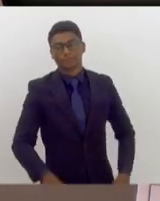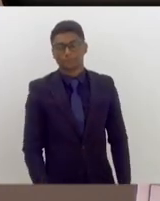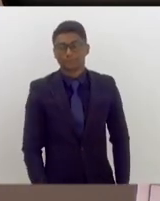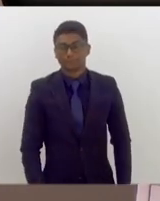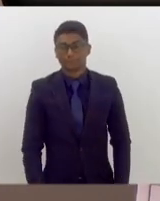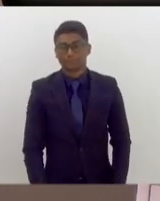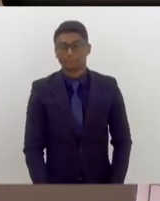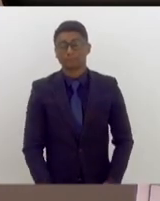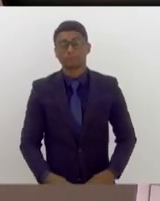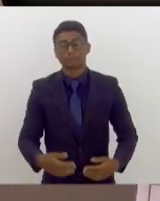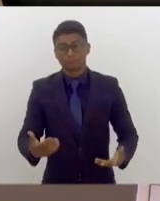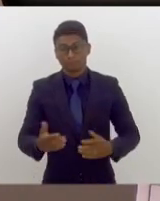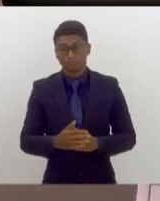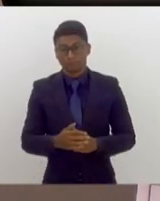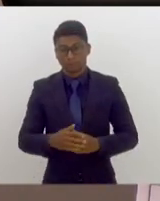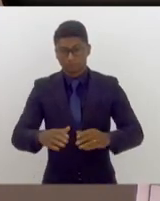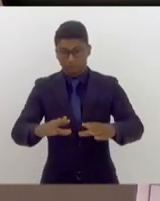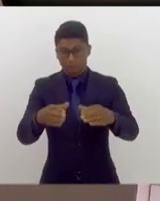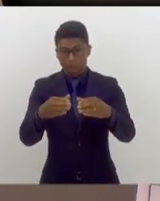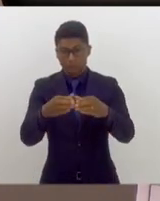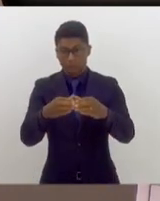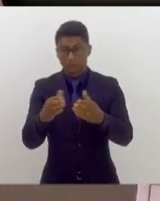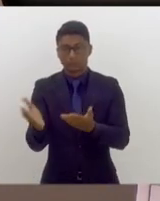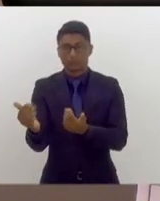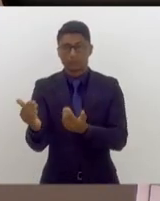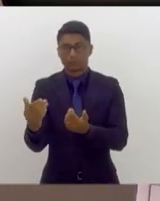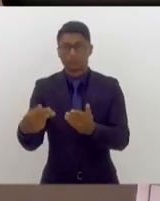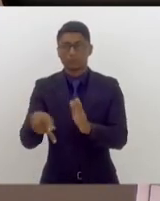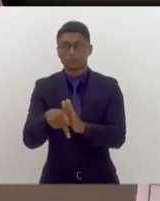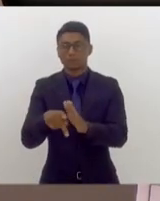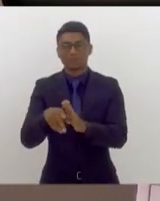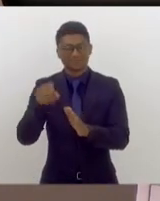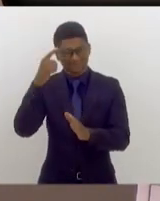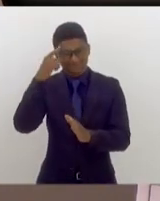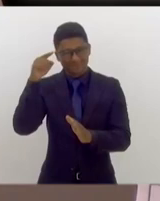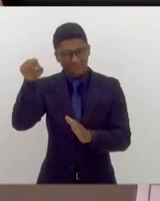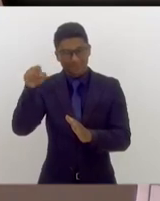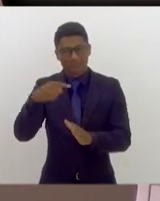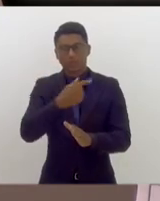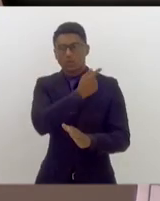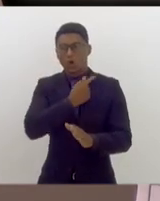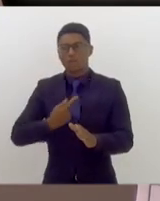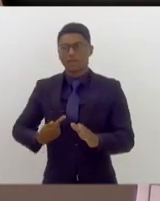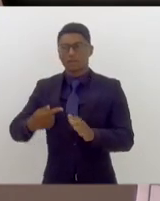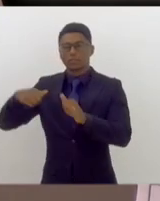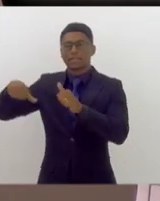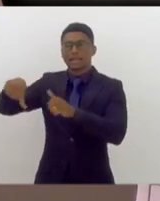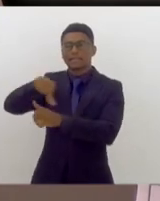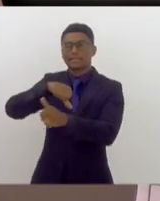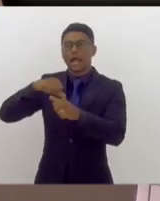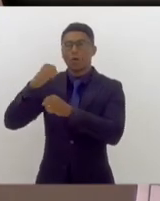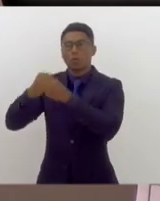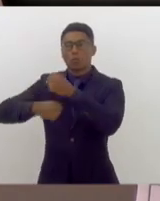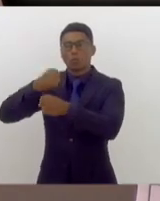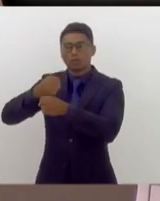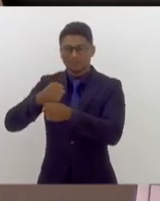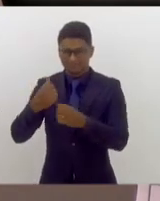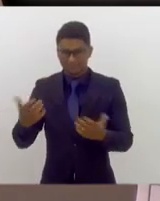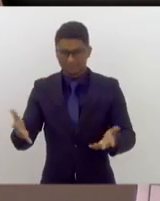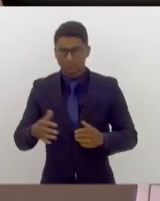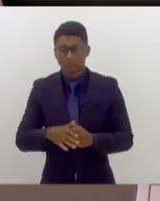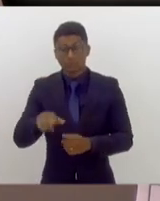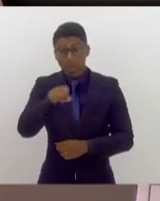o grupo de juventude do gabinete de transição está debruçado sobre a formulação